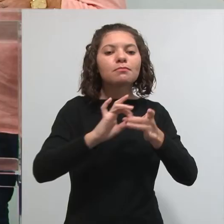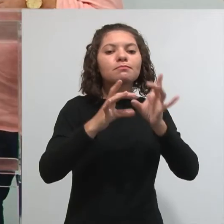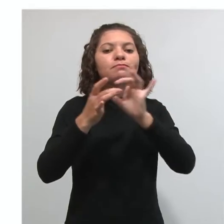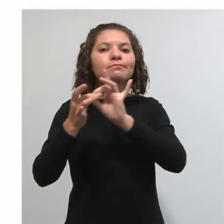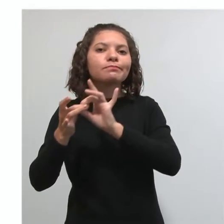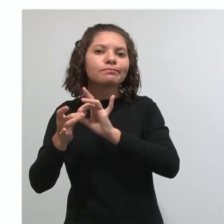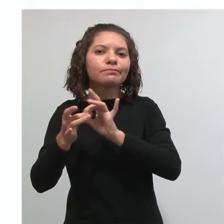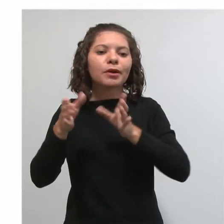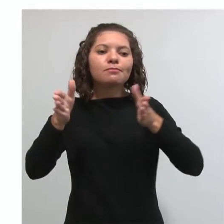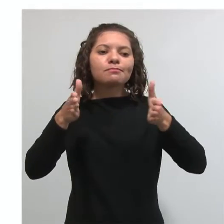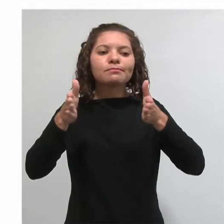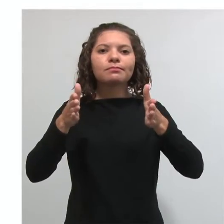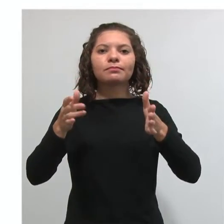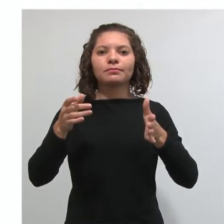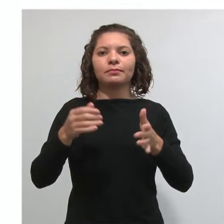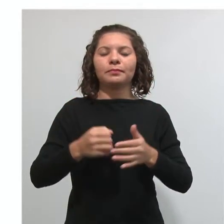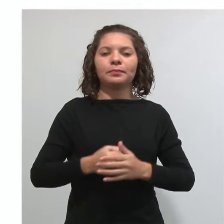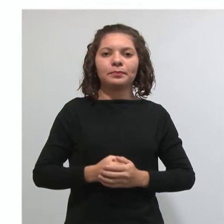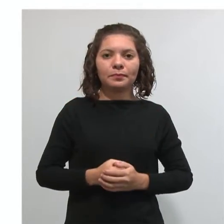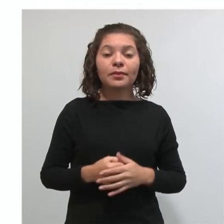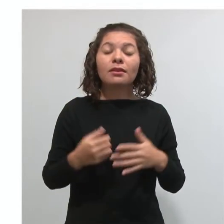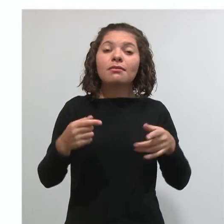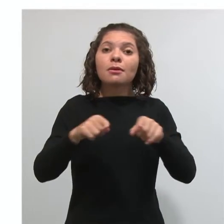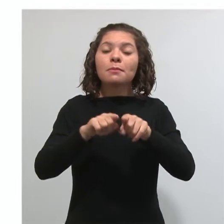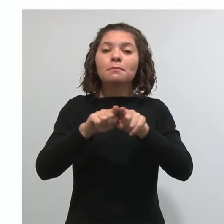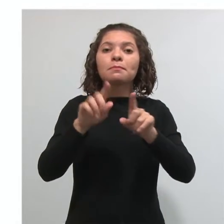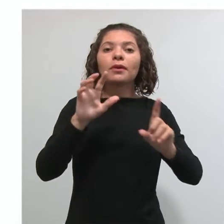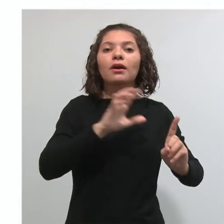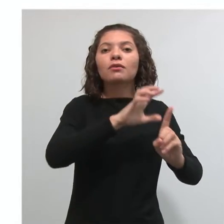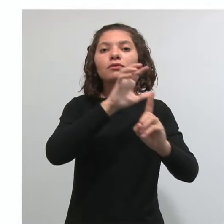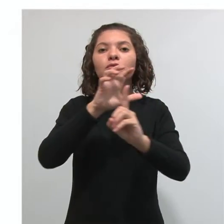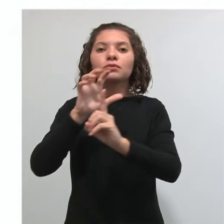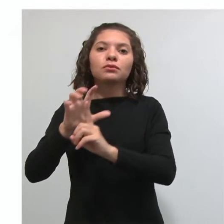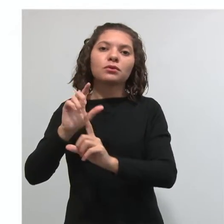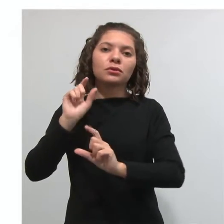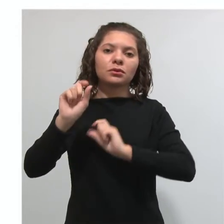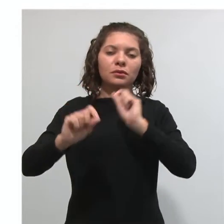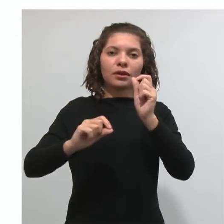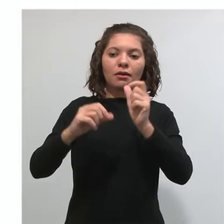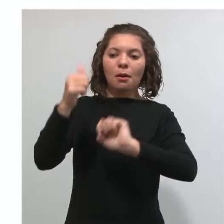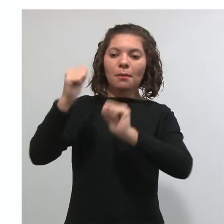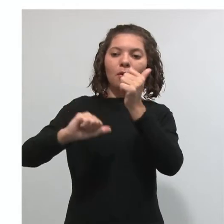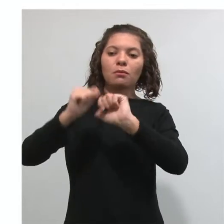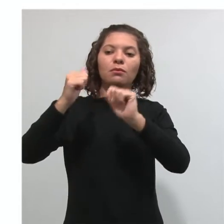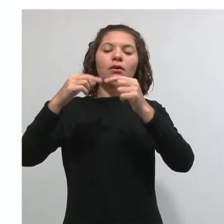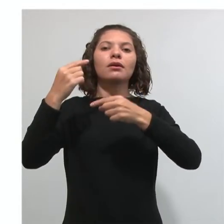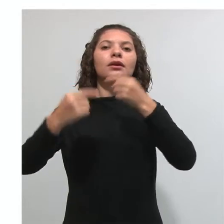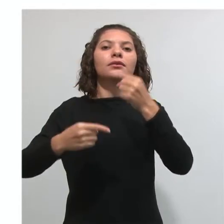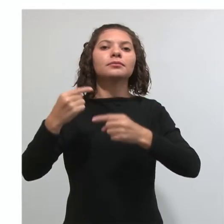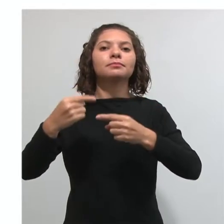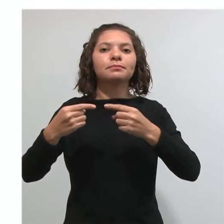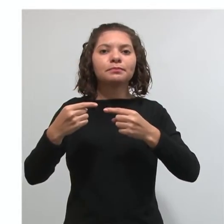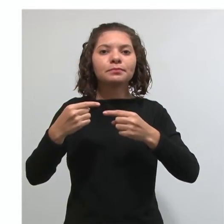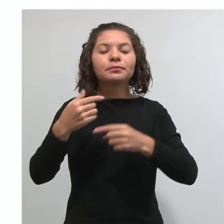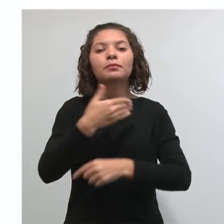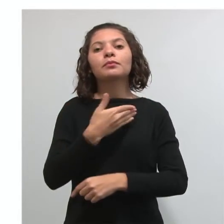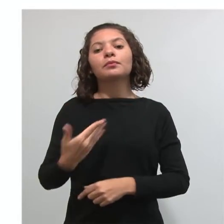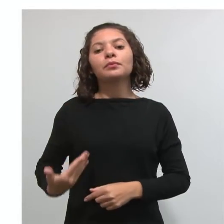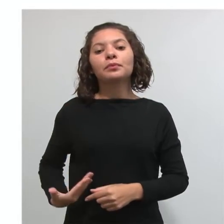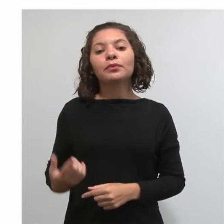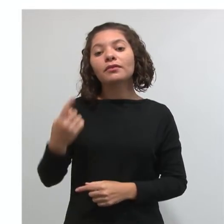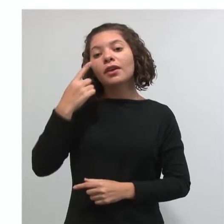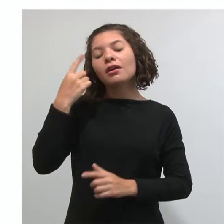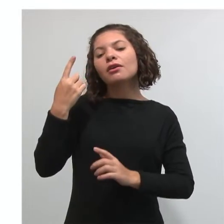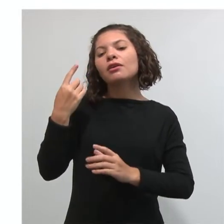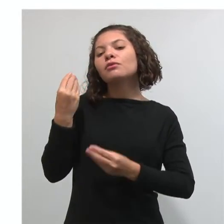tá? E isso influi também, né, na importância da avaliação de políticas públicas para medir o impacto